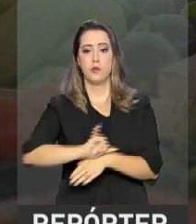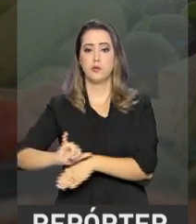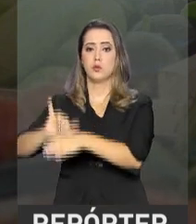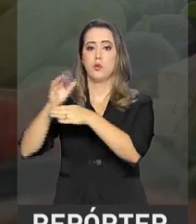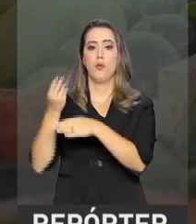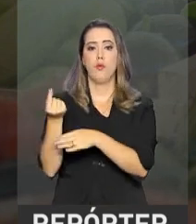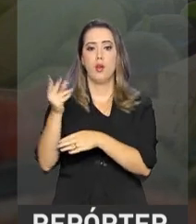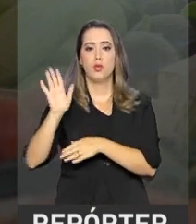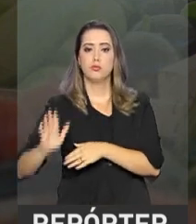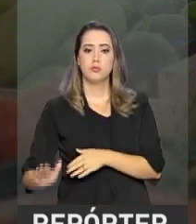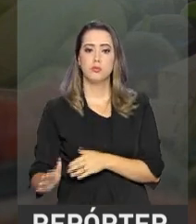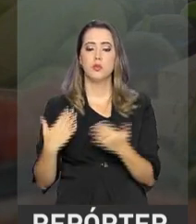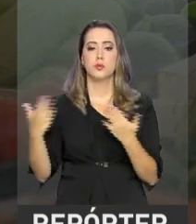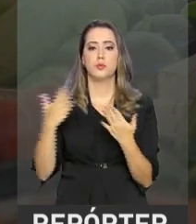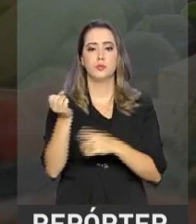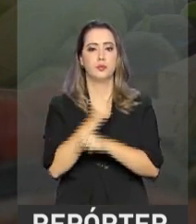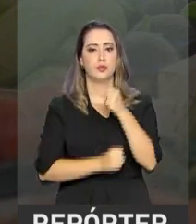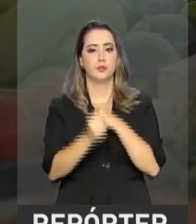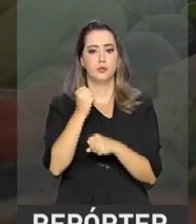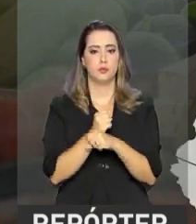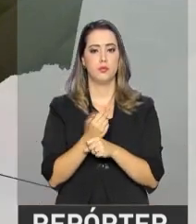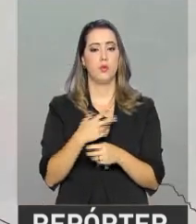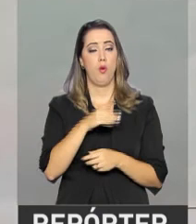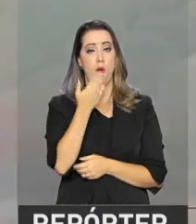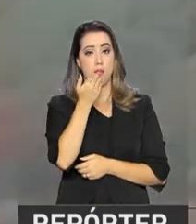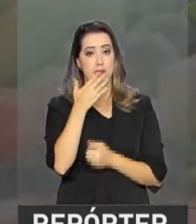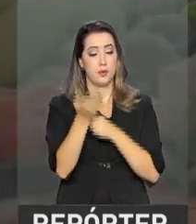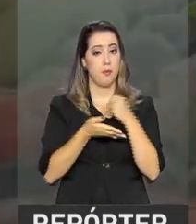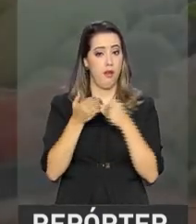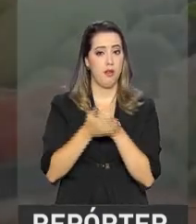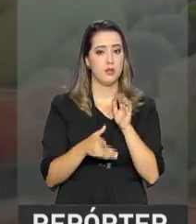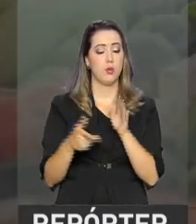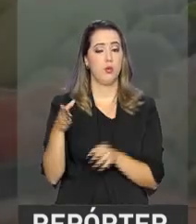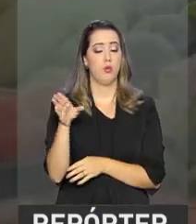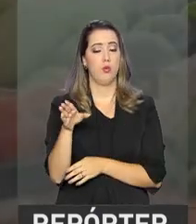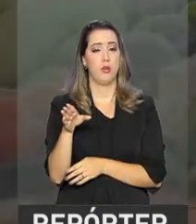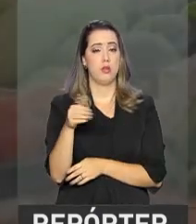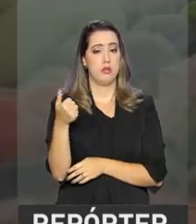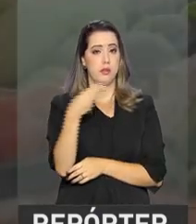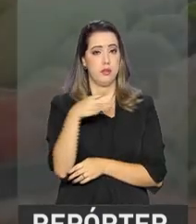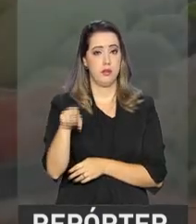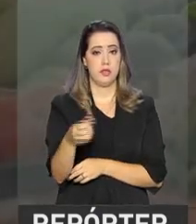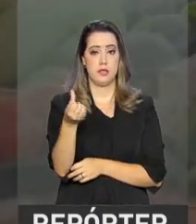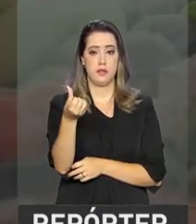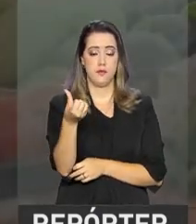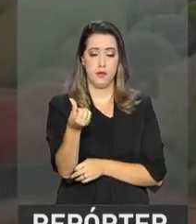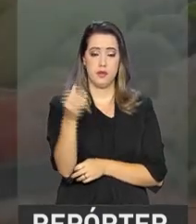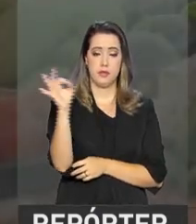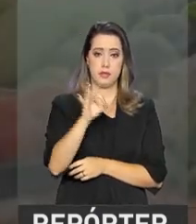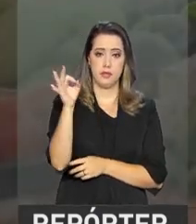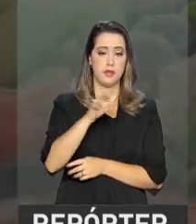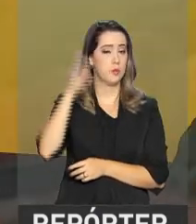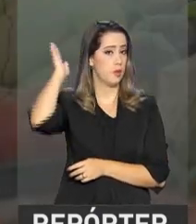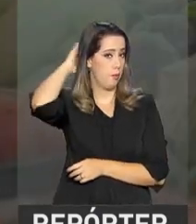2017 em comparação a 2016 a cesta básica chegou a custar 13,16 por cento menos em belém capital